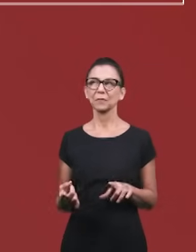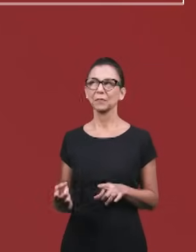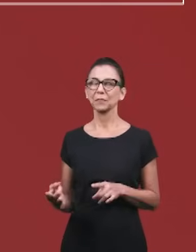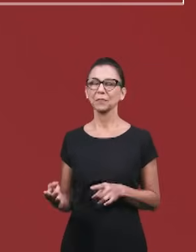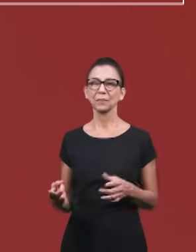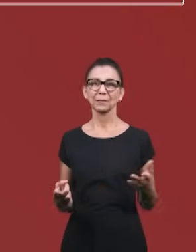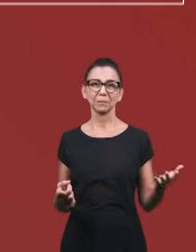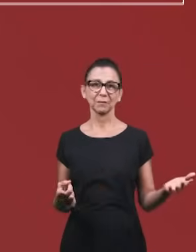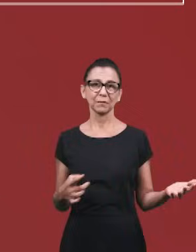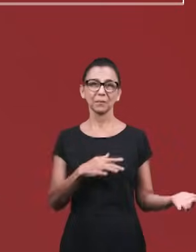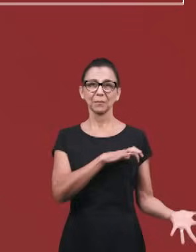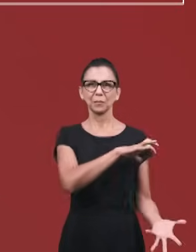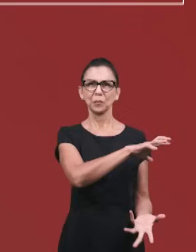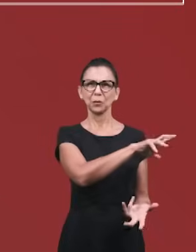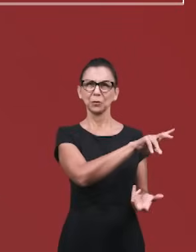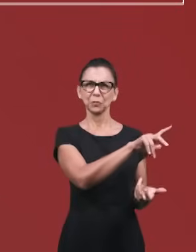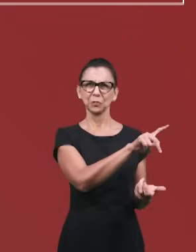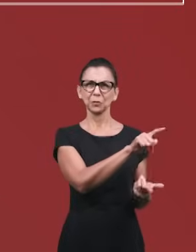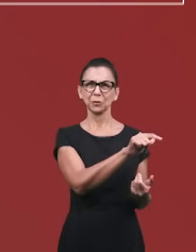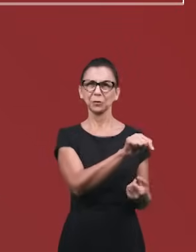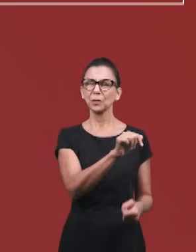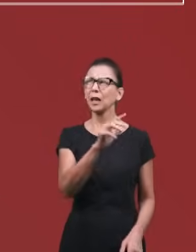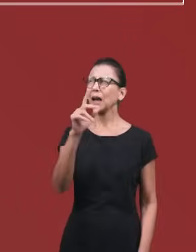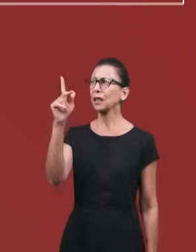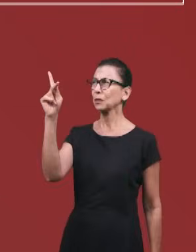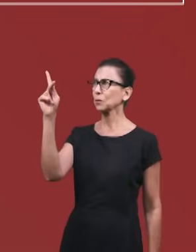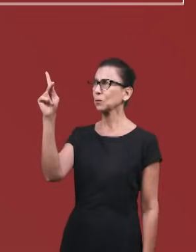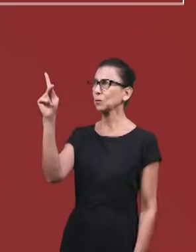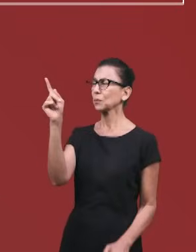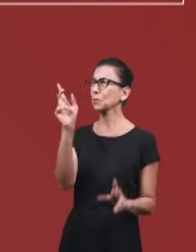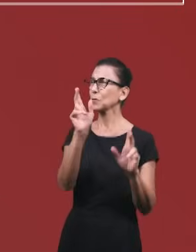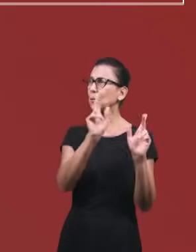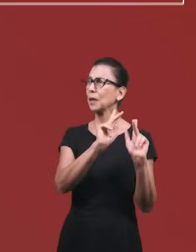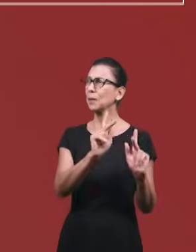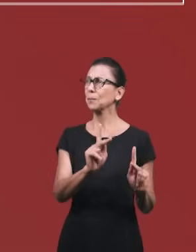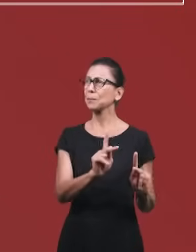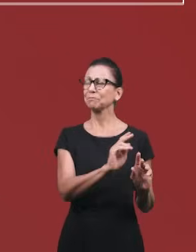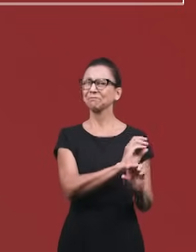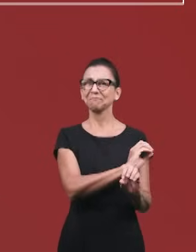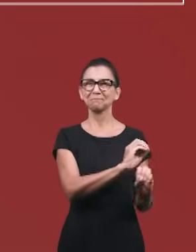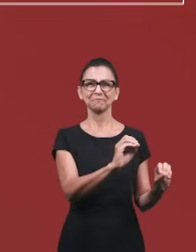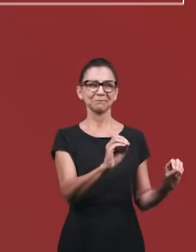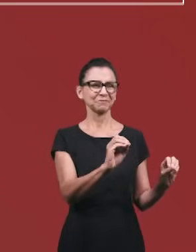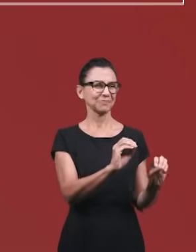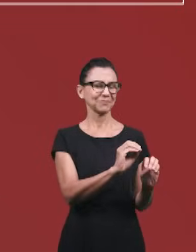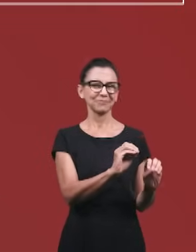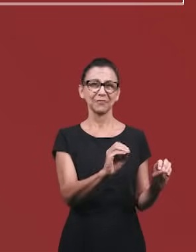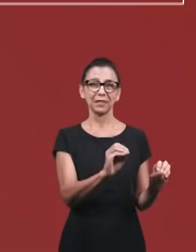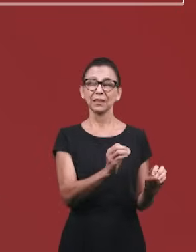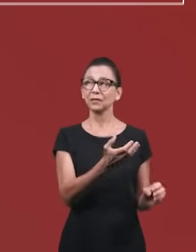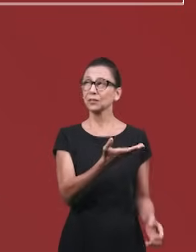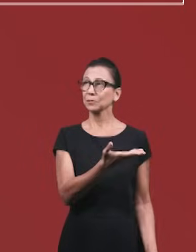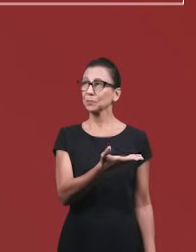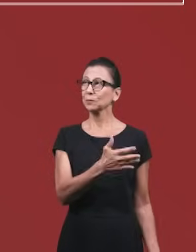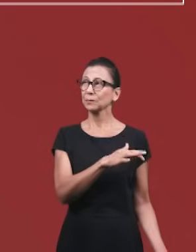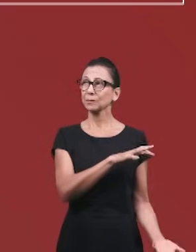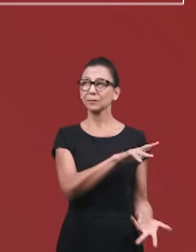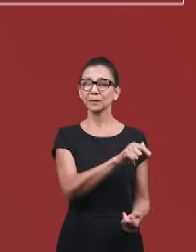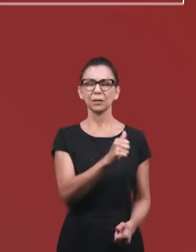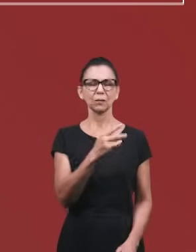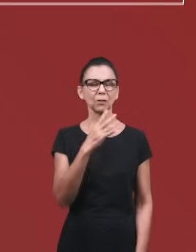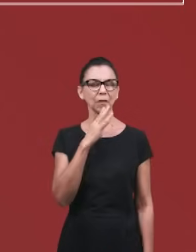Este mundo não tem a sua paz. Este